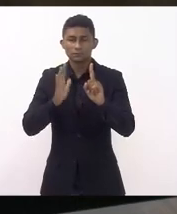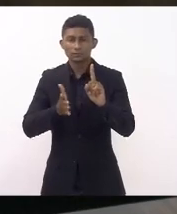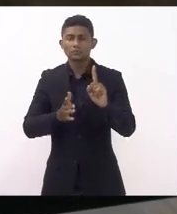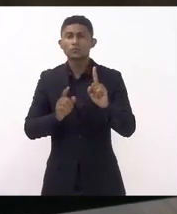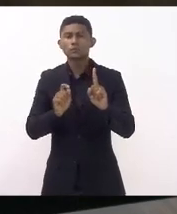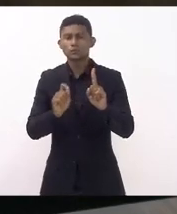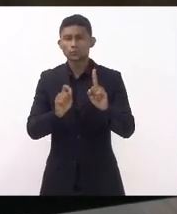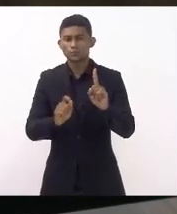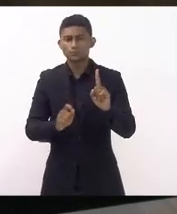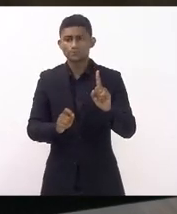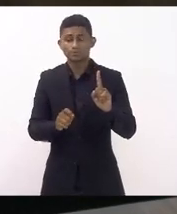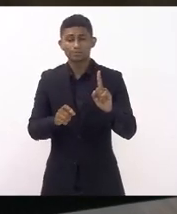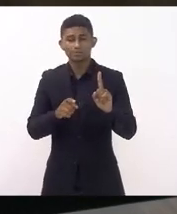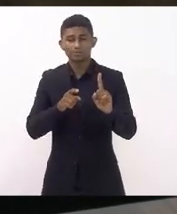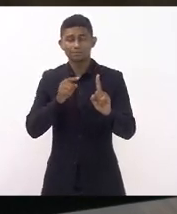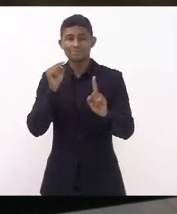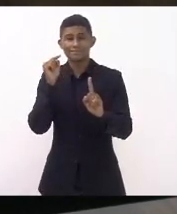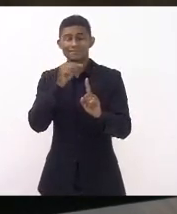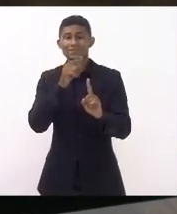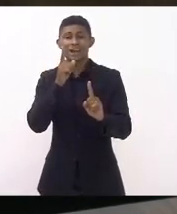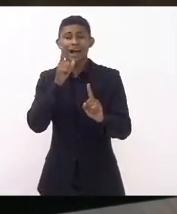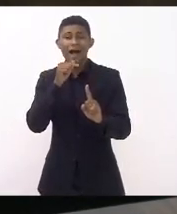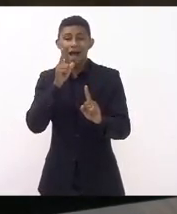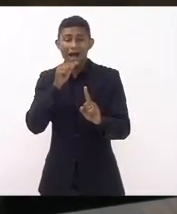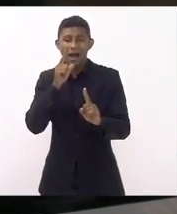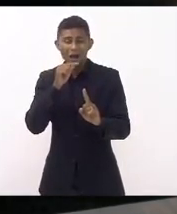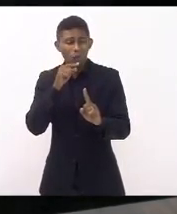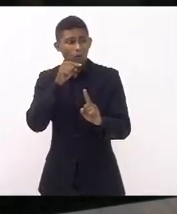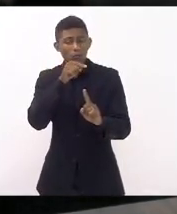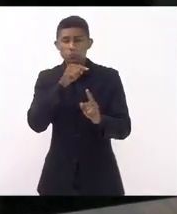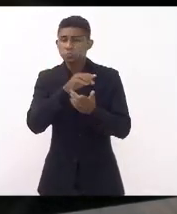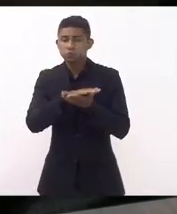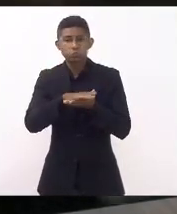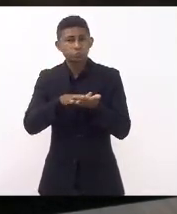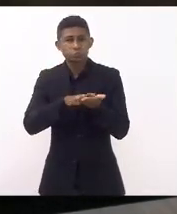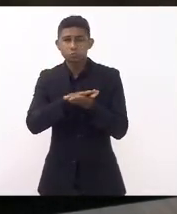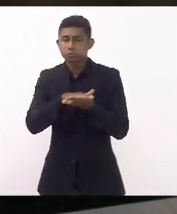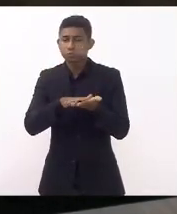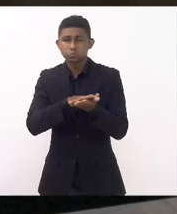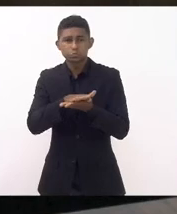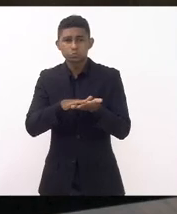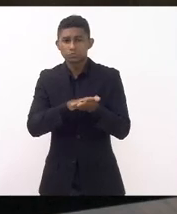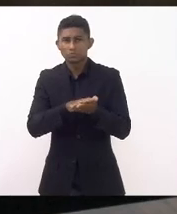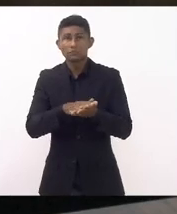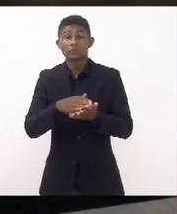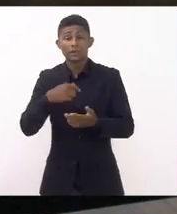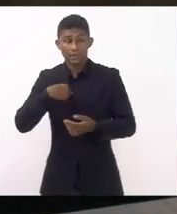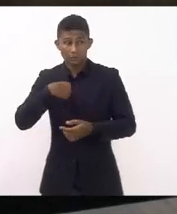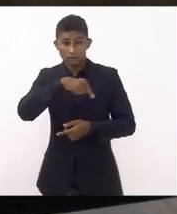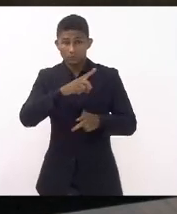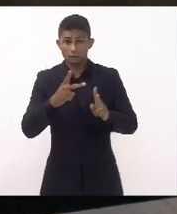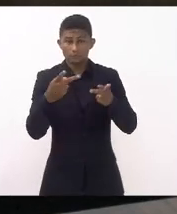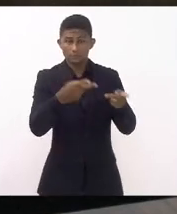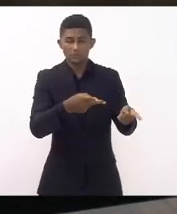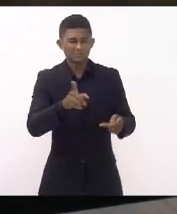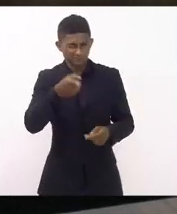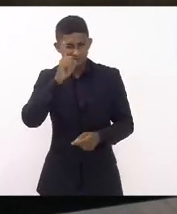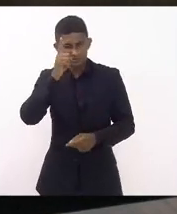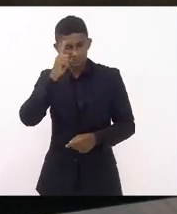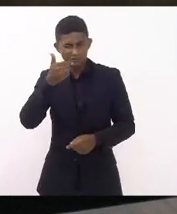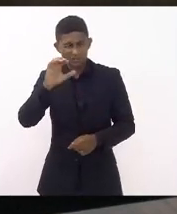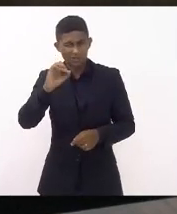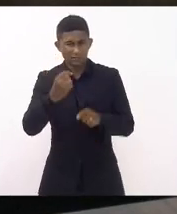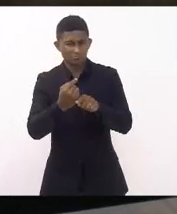mês sem abastecimento de água, Eu estive lá há cerca de 10 dias, a situação era